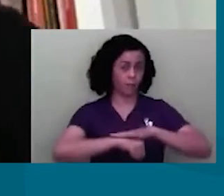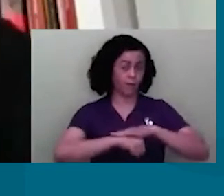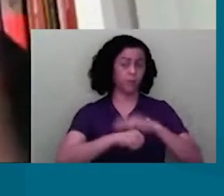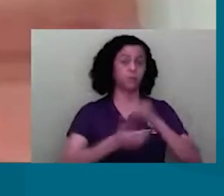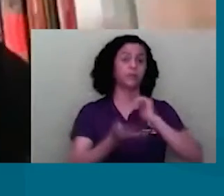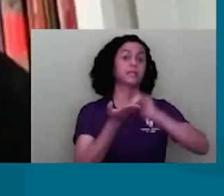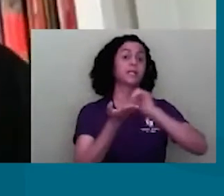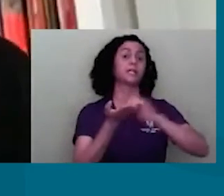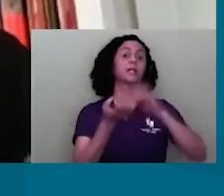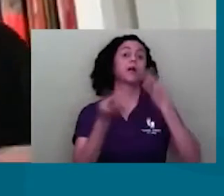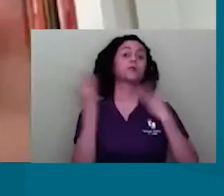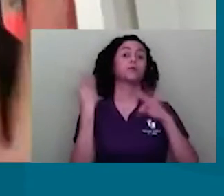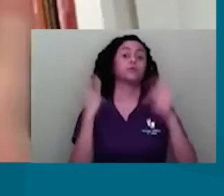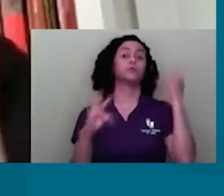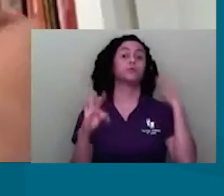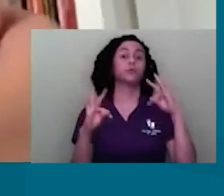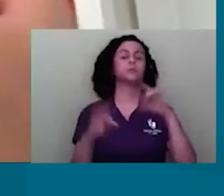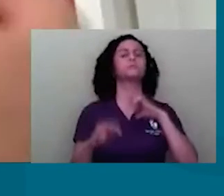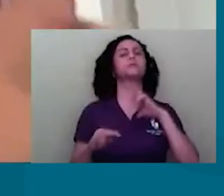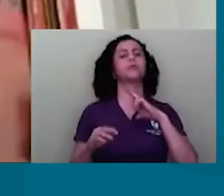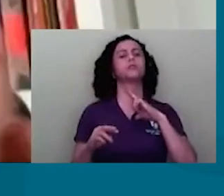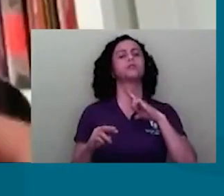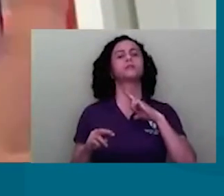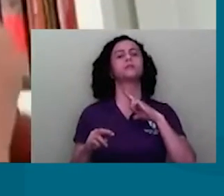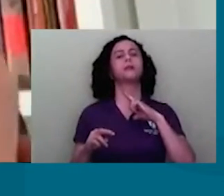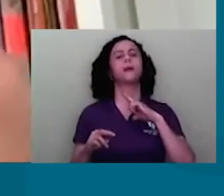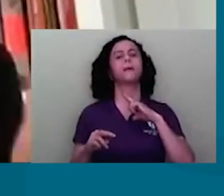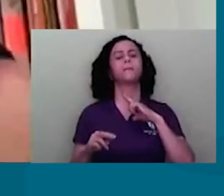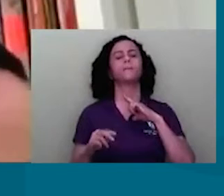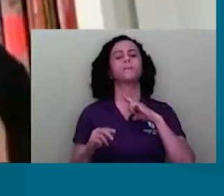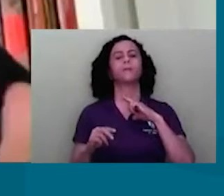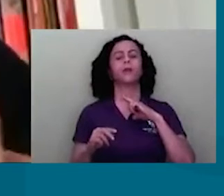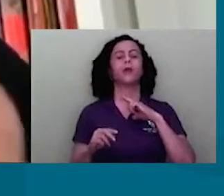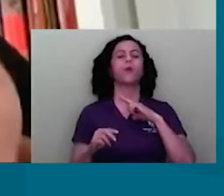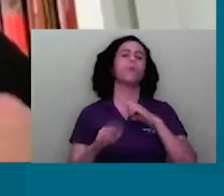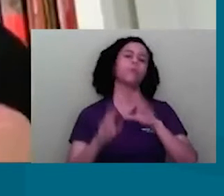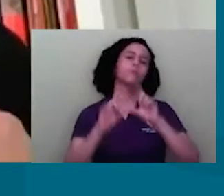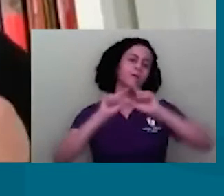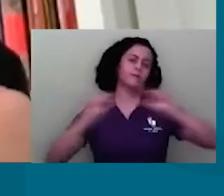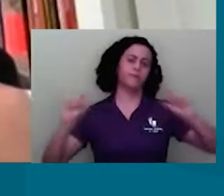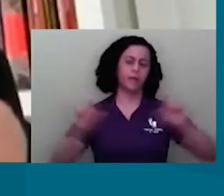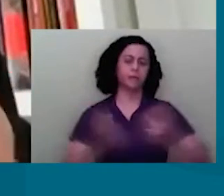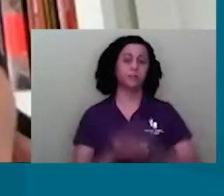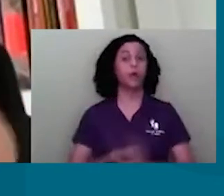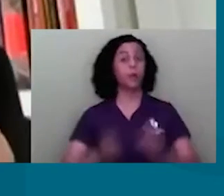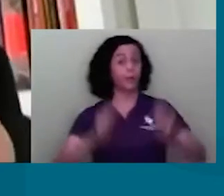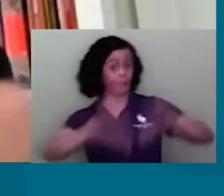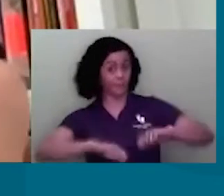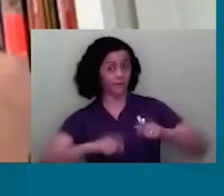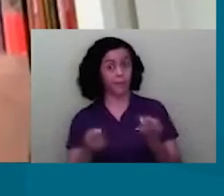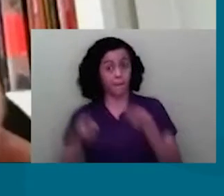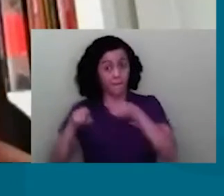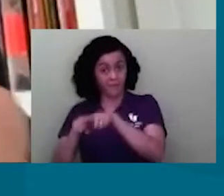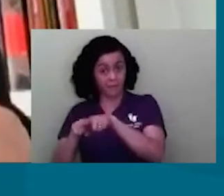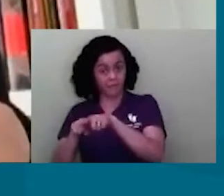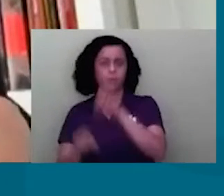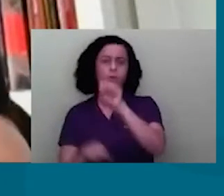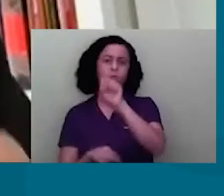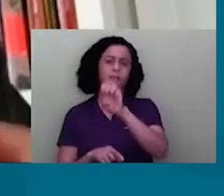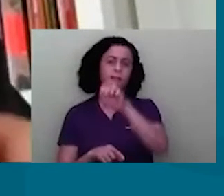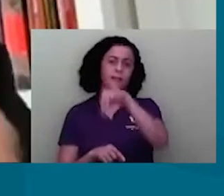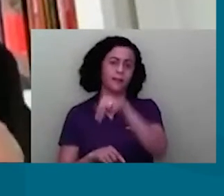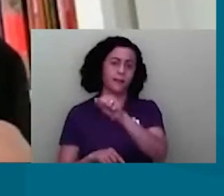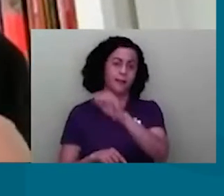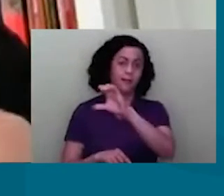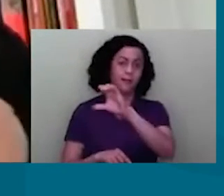a gente tem um lema: capacitar, em parceria com o SENAC, onde nós estamos oferecendo